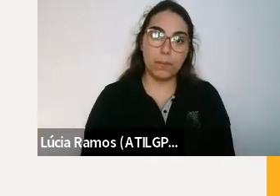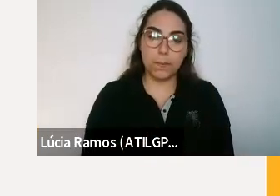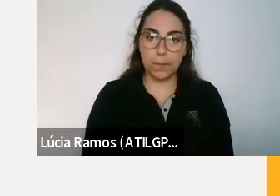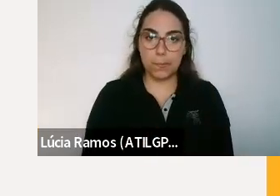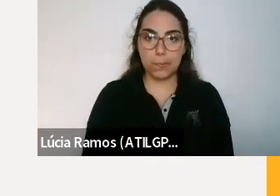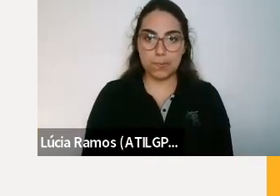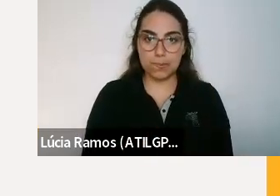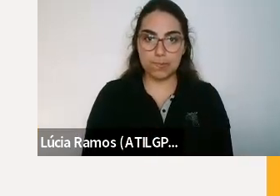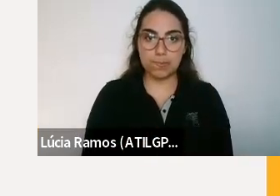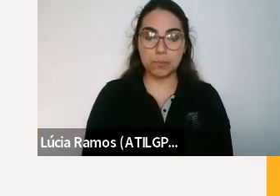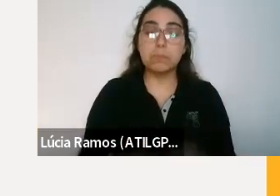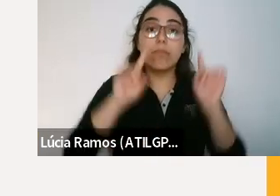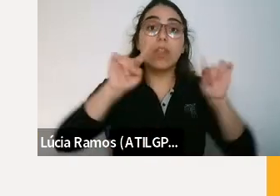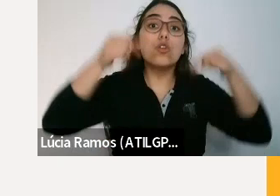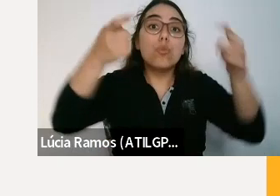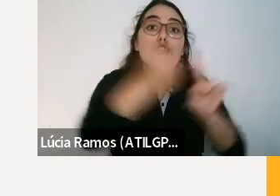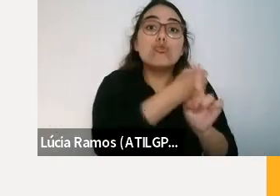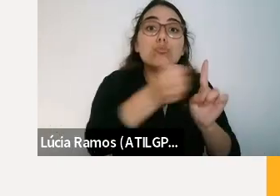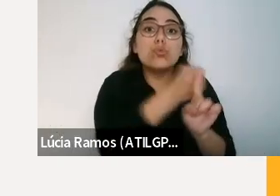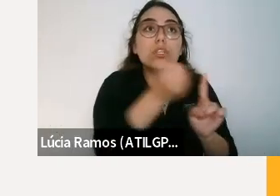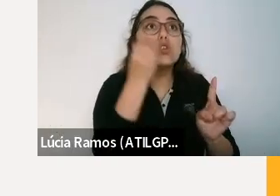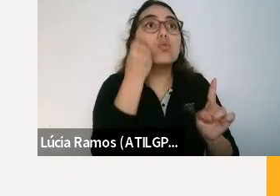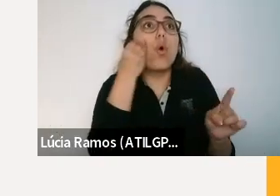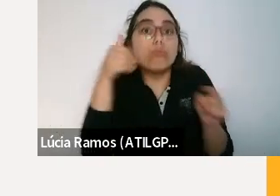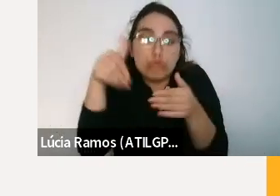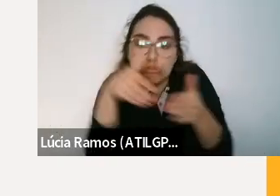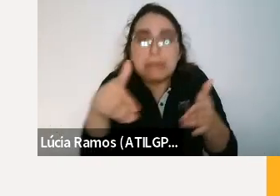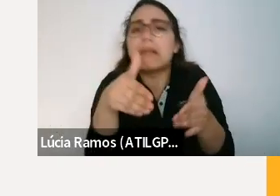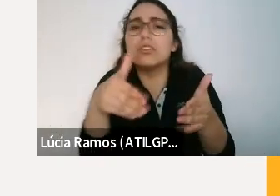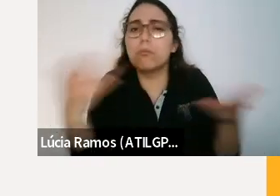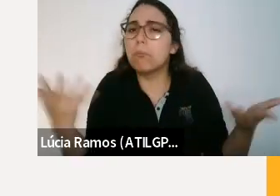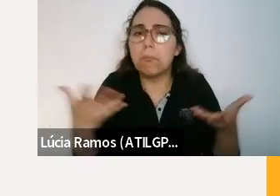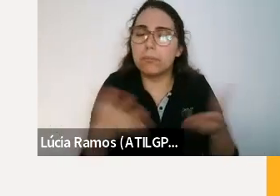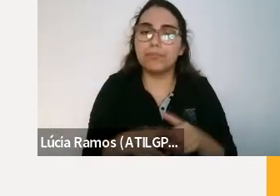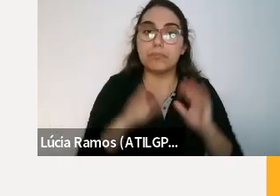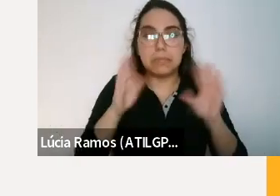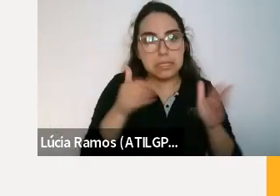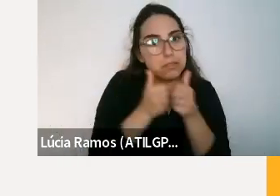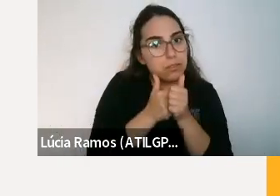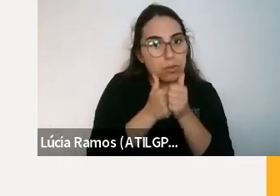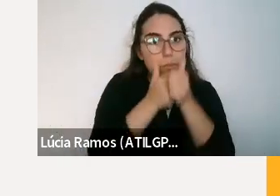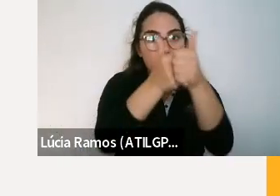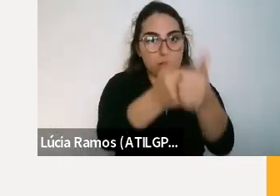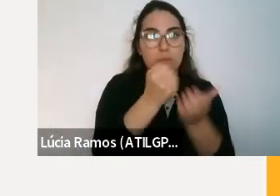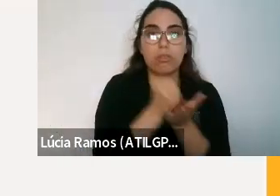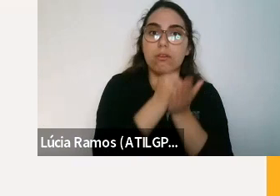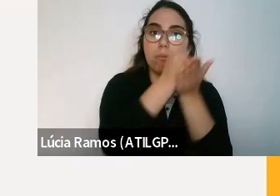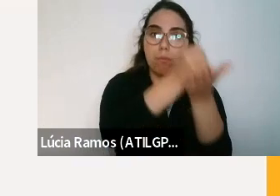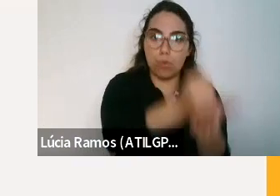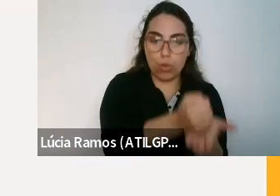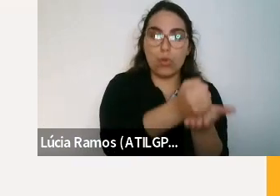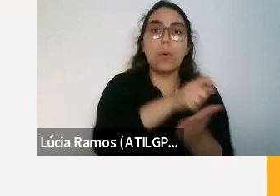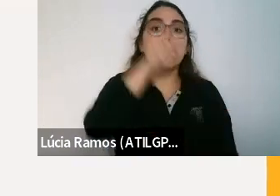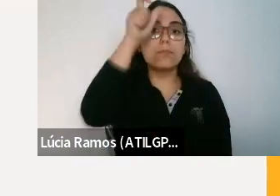Estratégias de intervenção. É muito importante haver aqui um acompanhamento e um apoio das vítimas e das